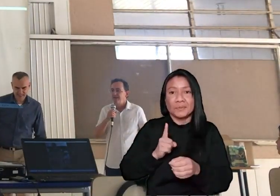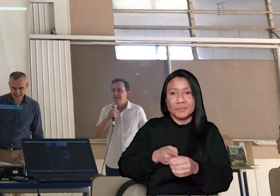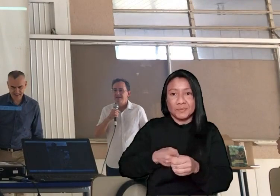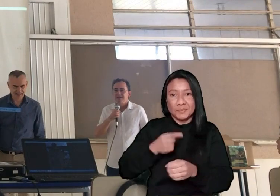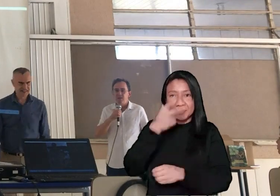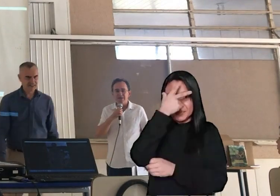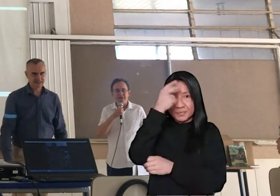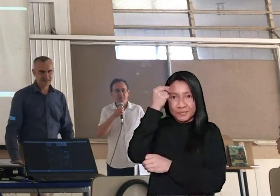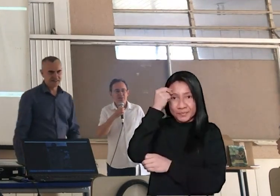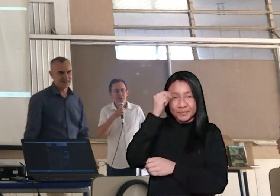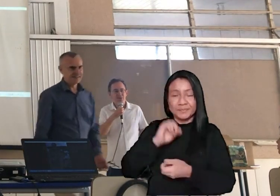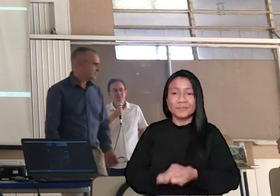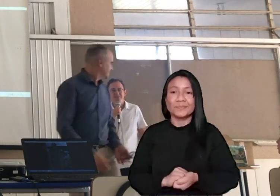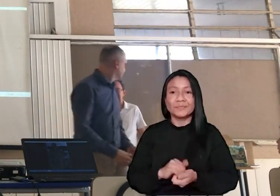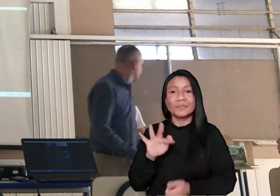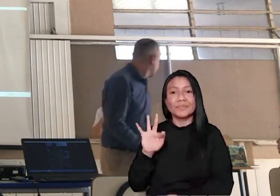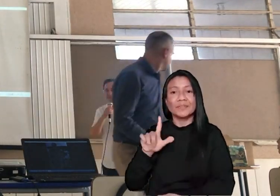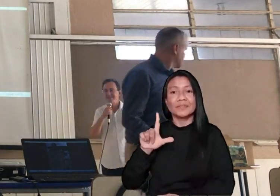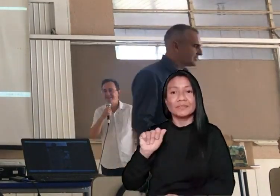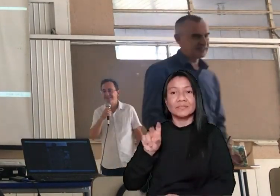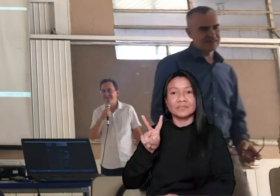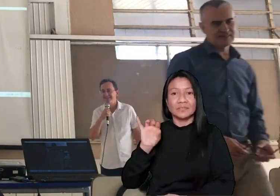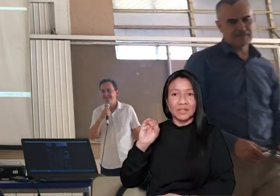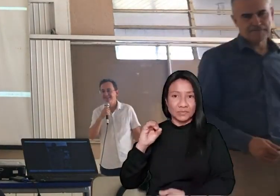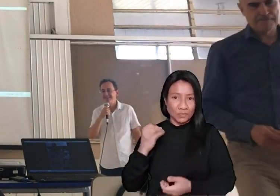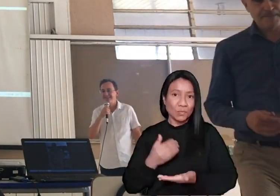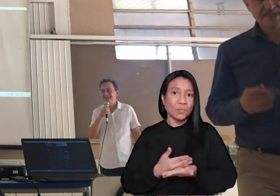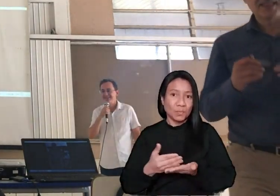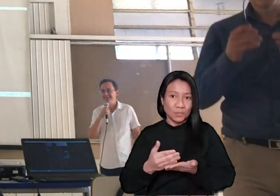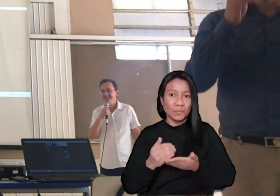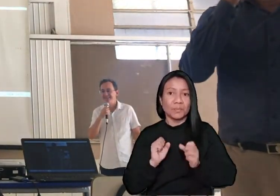bom. Boa tarde, pessoal.